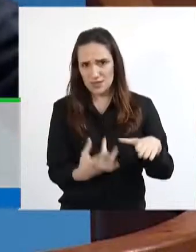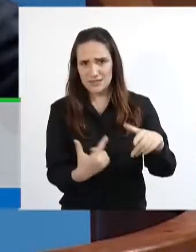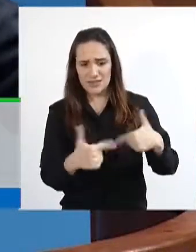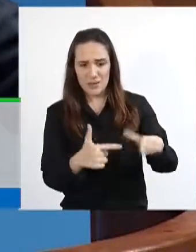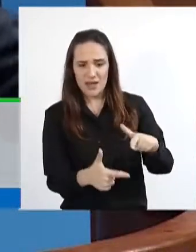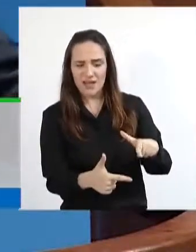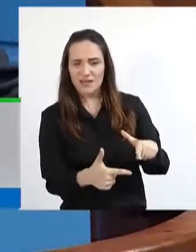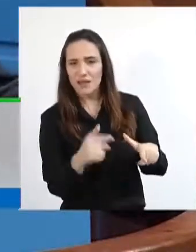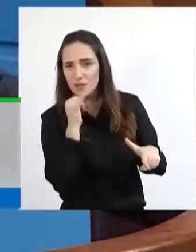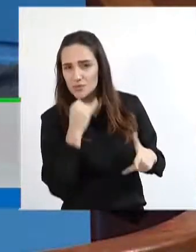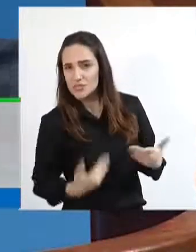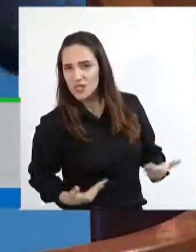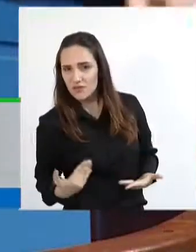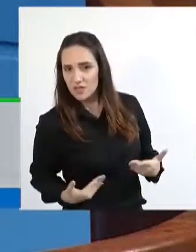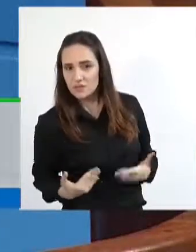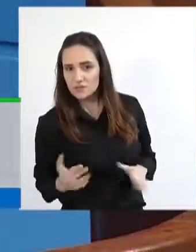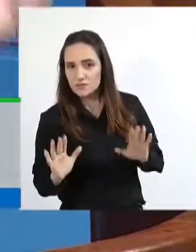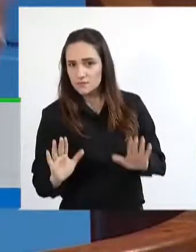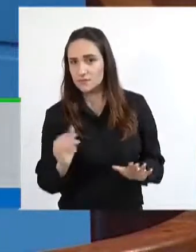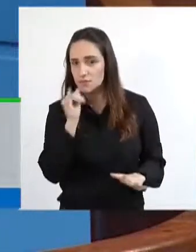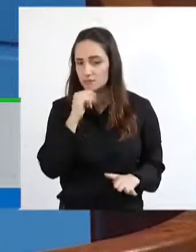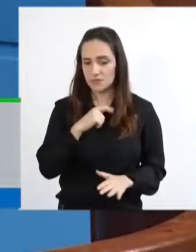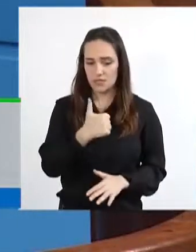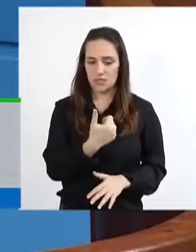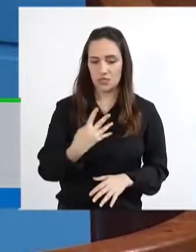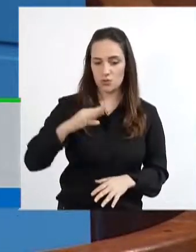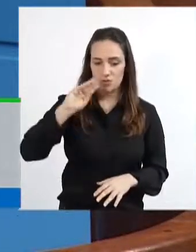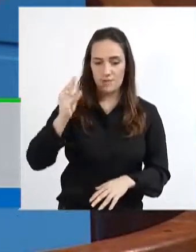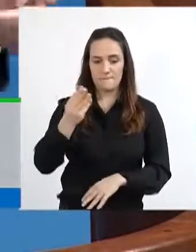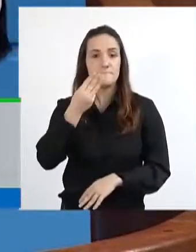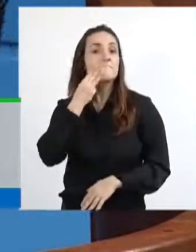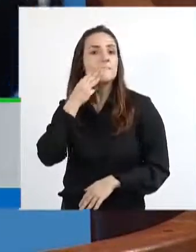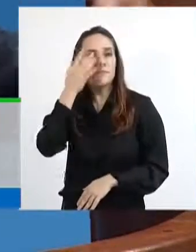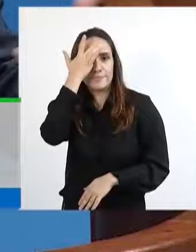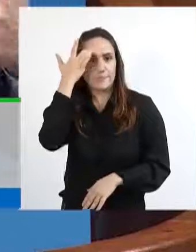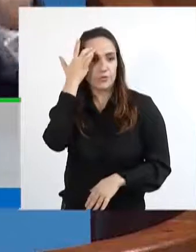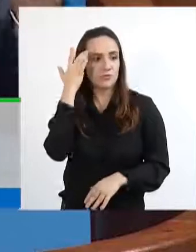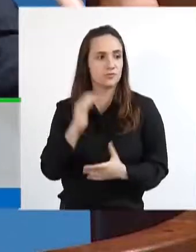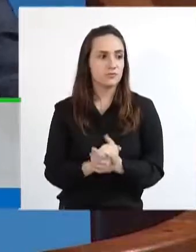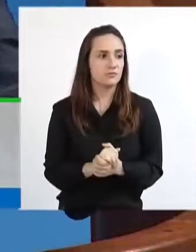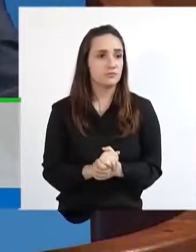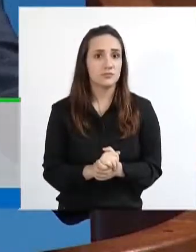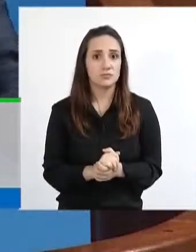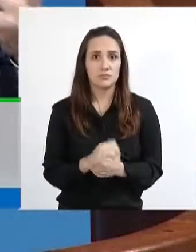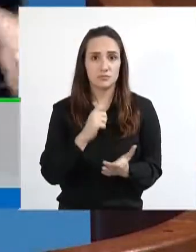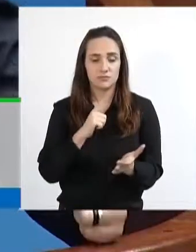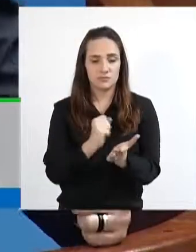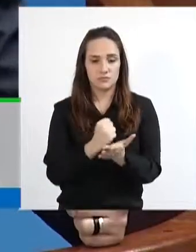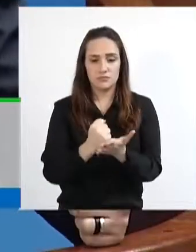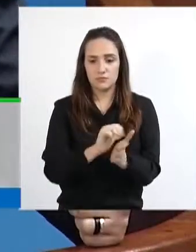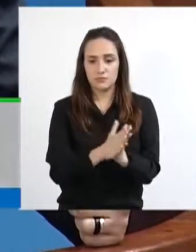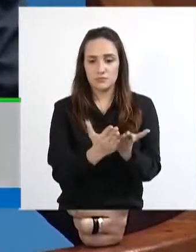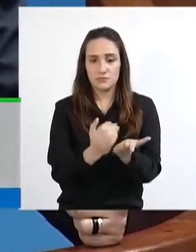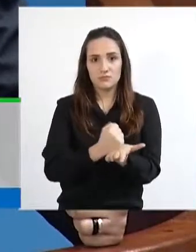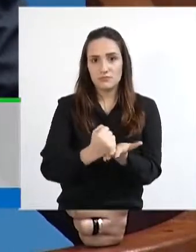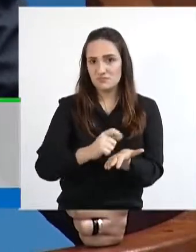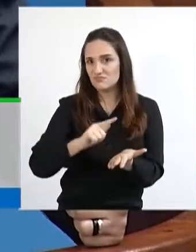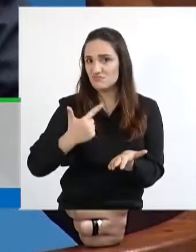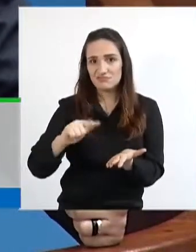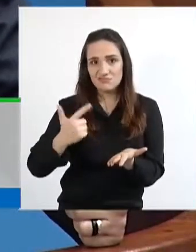trabalho. Significa que tem 14 milhões de pessoas que não estão contribuindo para a